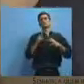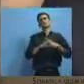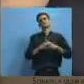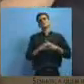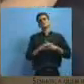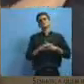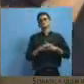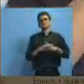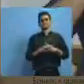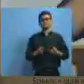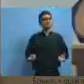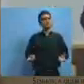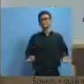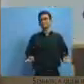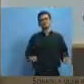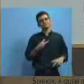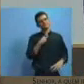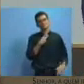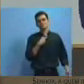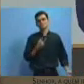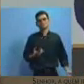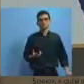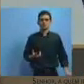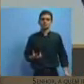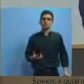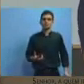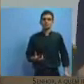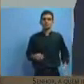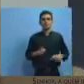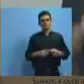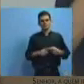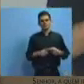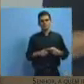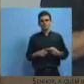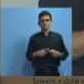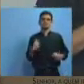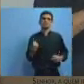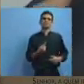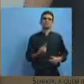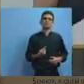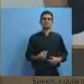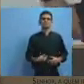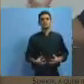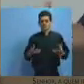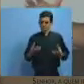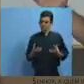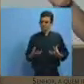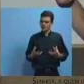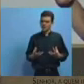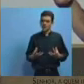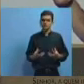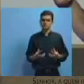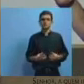Então é mais fácil nós ficarmos o tempo todo vivendo na periferia da nossa vida, vivendo na